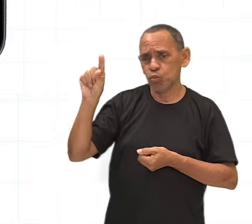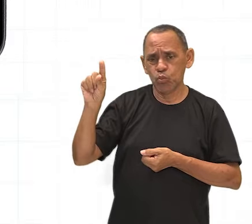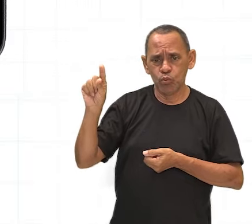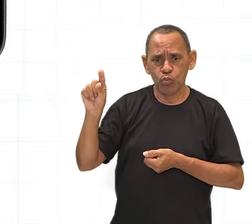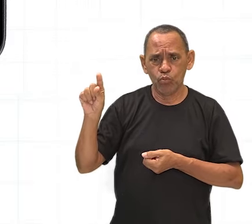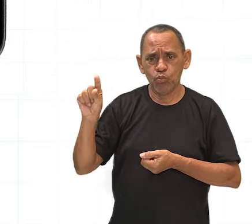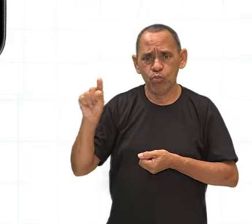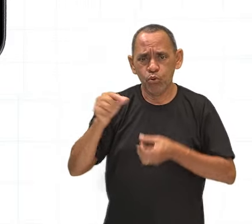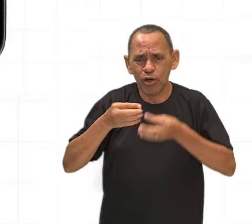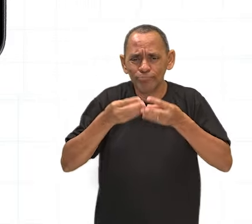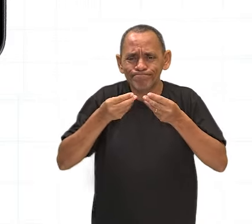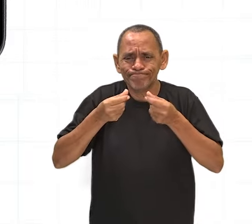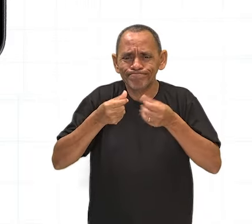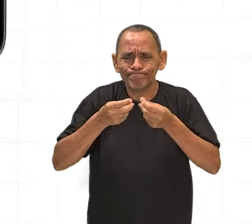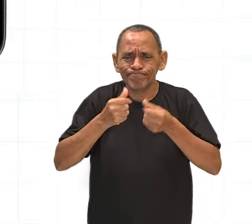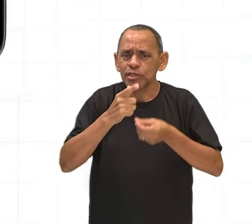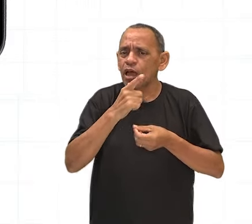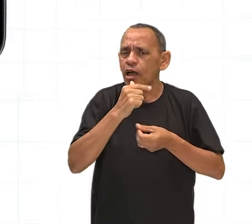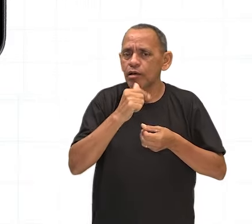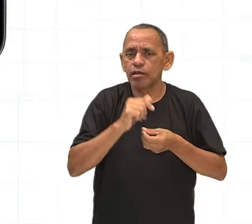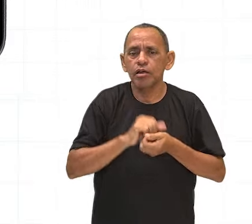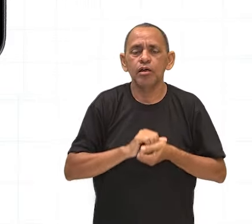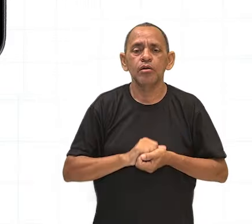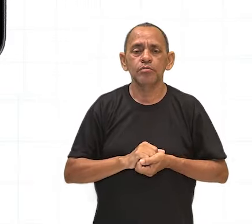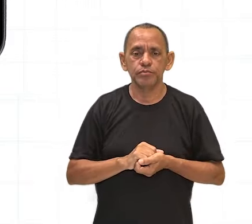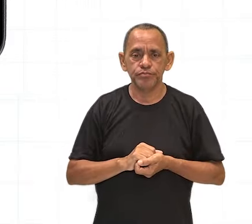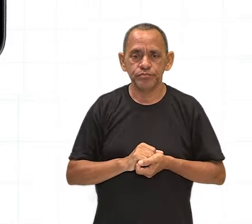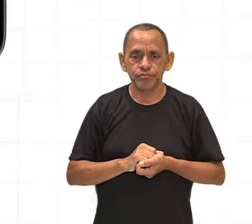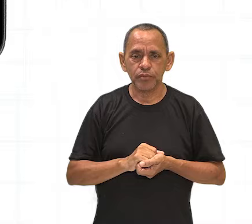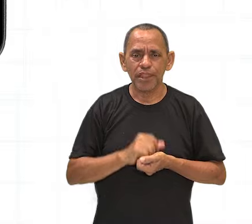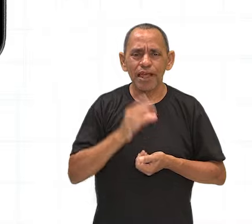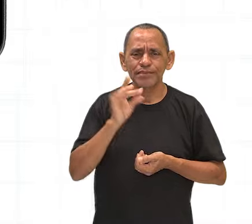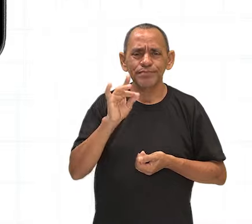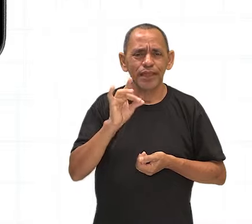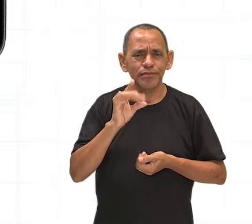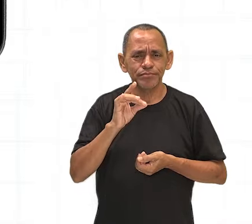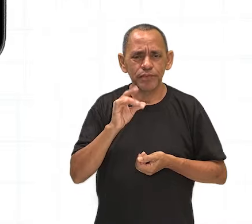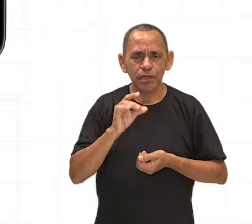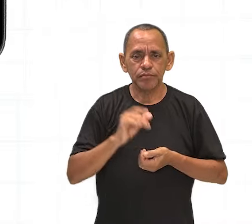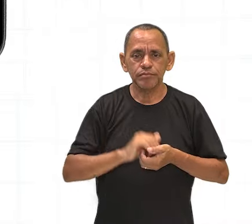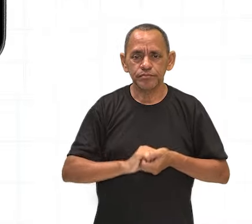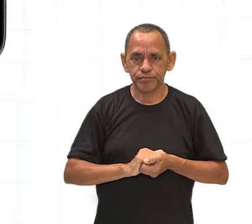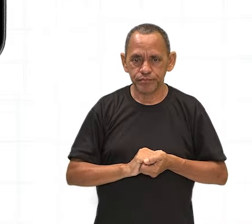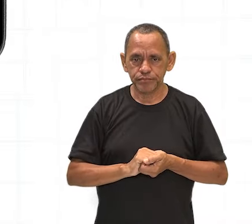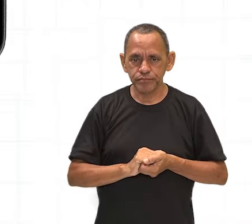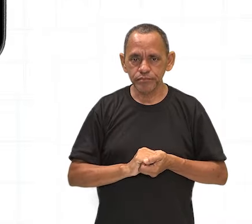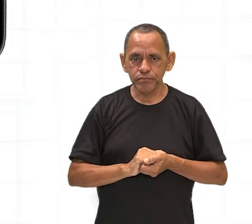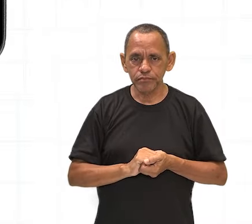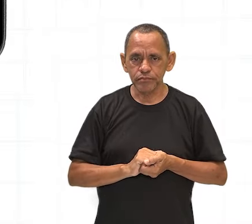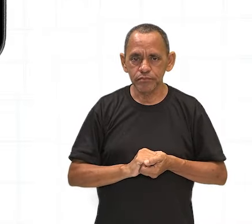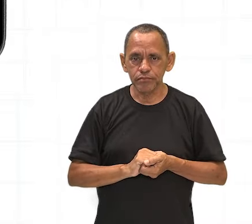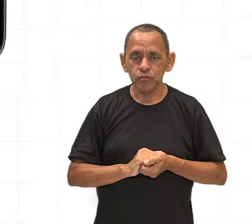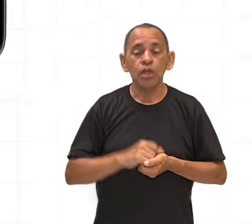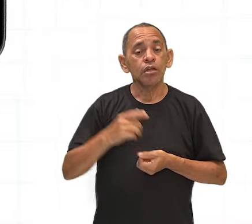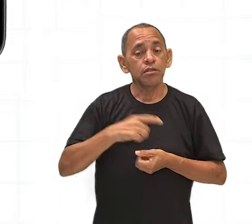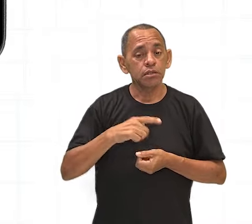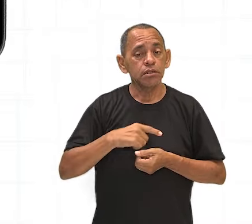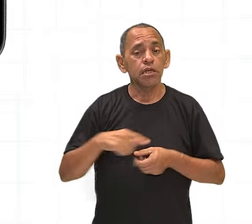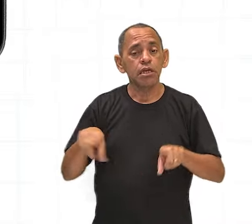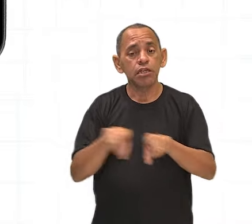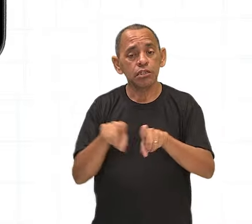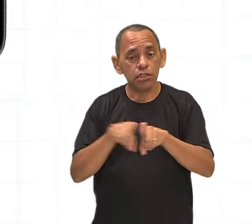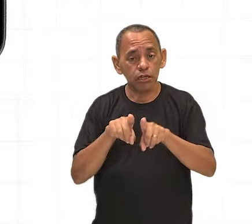então ficou um ambiente aí mais seco, né? E nas zonas frias a gente vai ter a presença daquela massa de ar polar que já